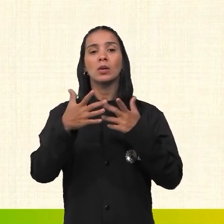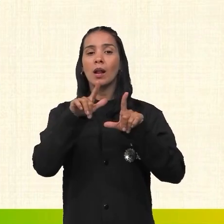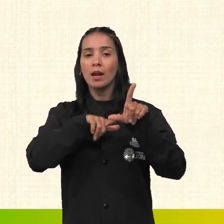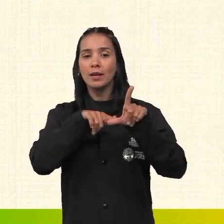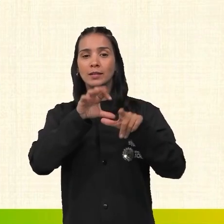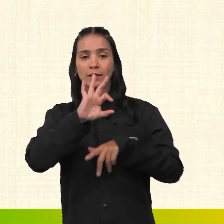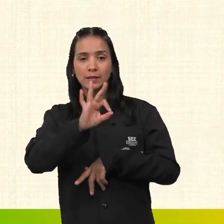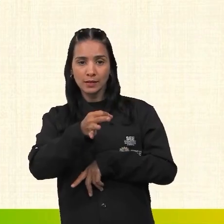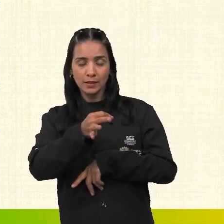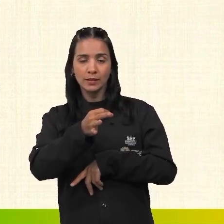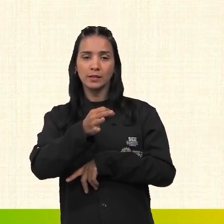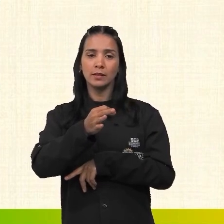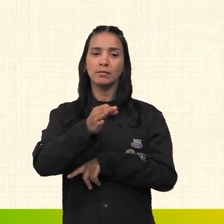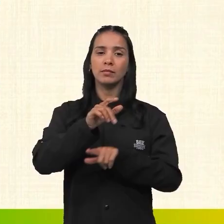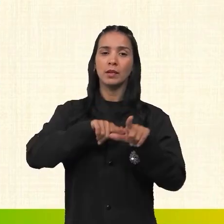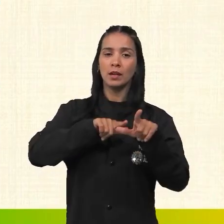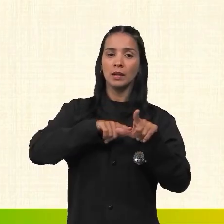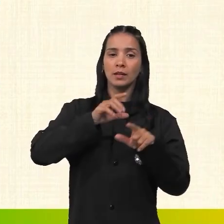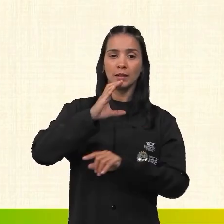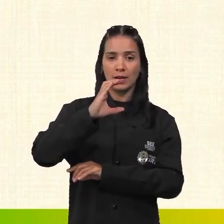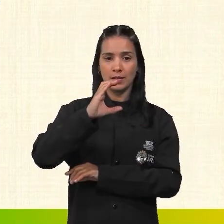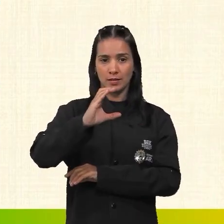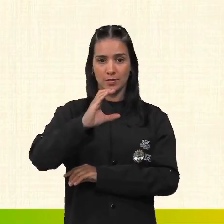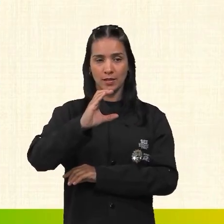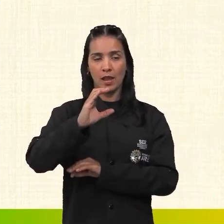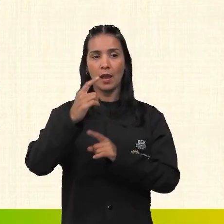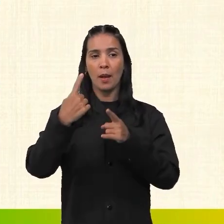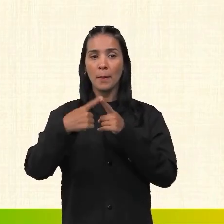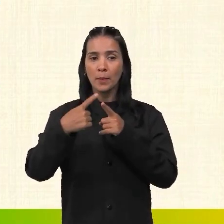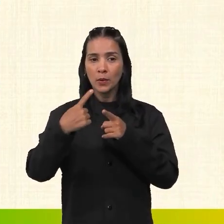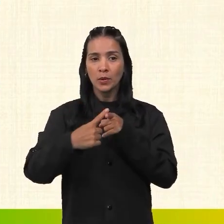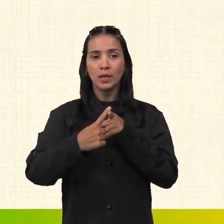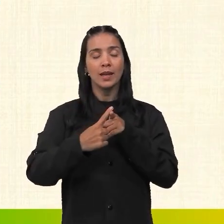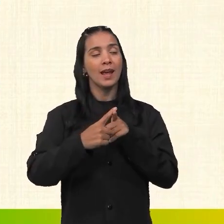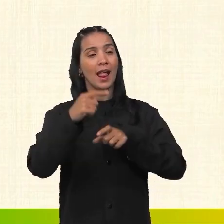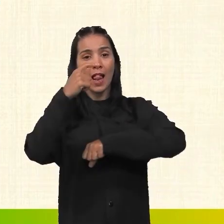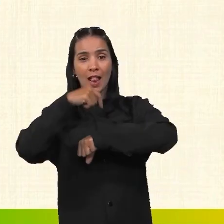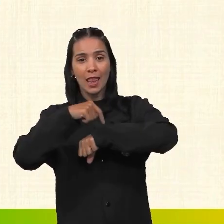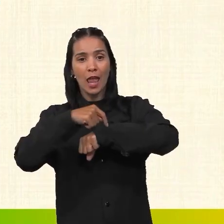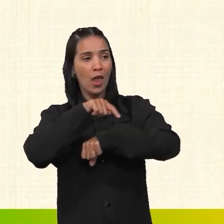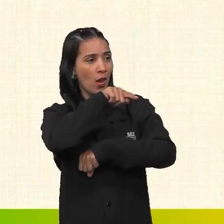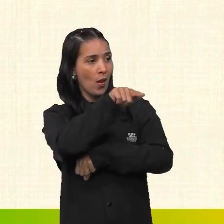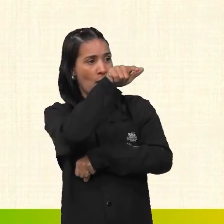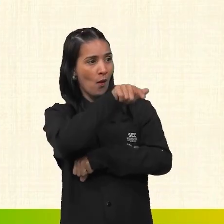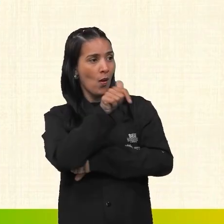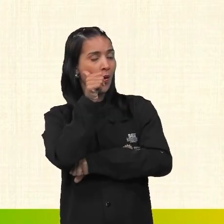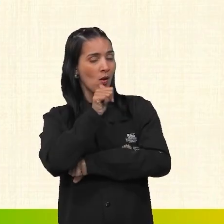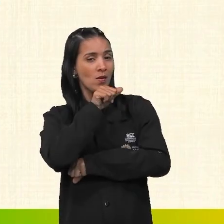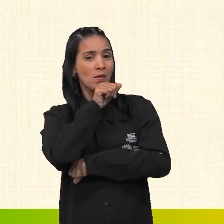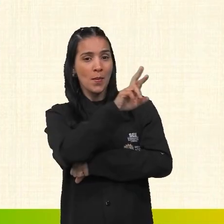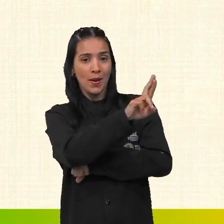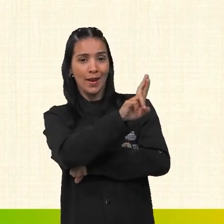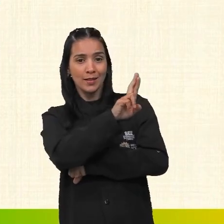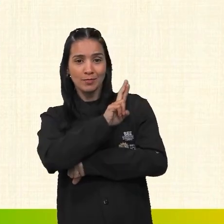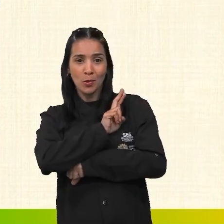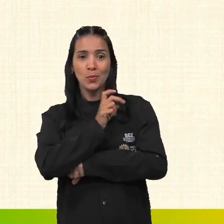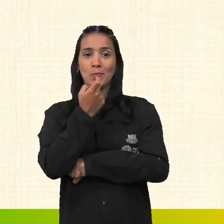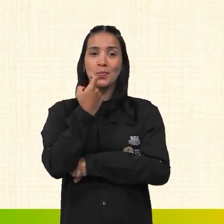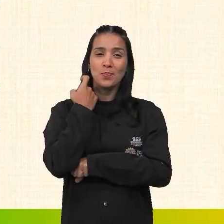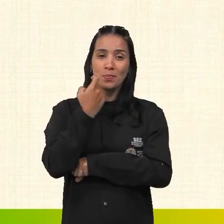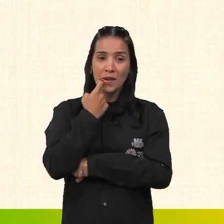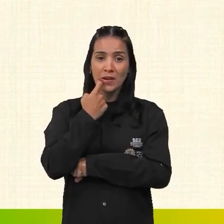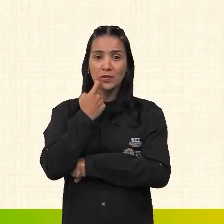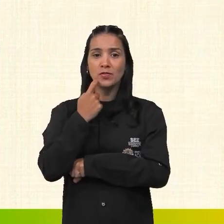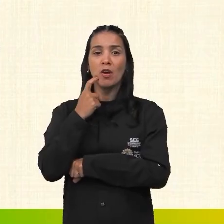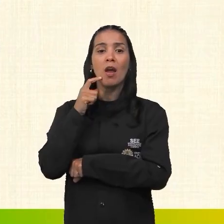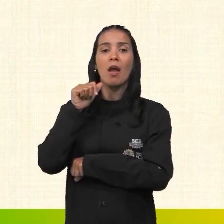letra C. Por quê? A partir da resposta da mãe dele, que é salmão, ele reage, ele não gosta do